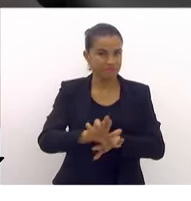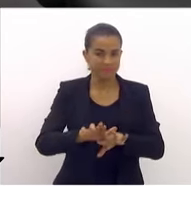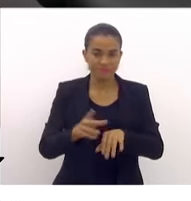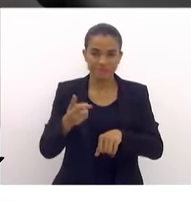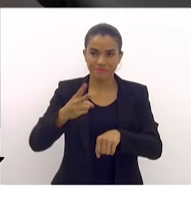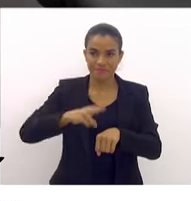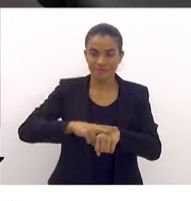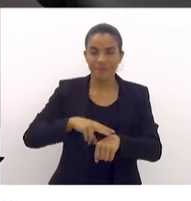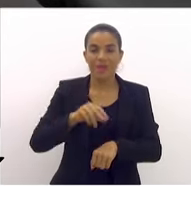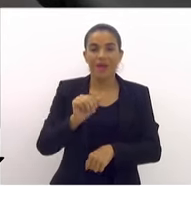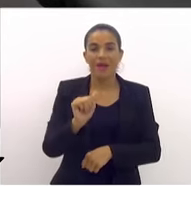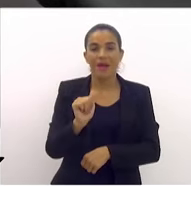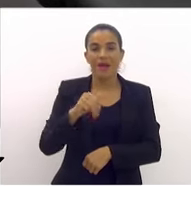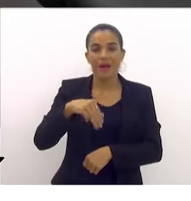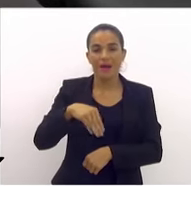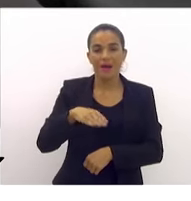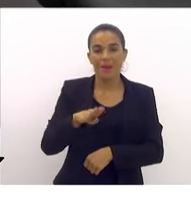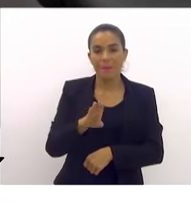Ambev,